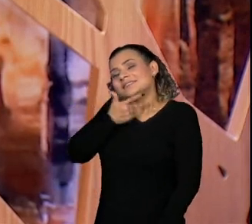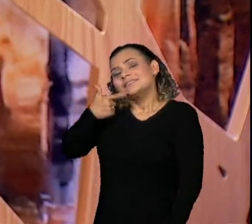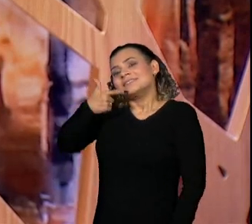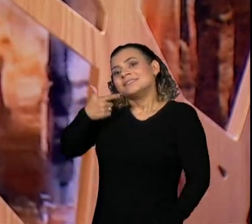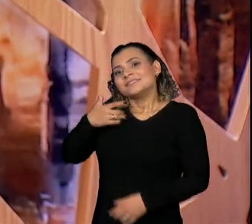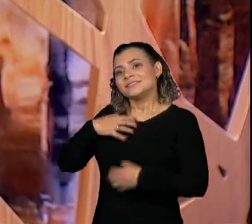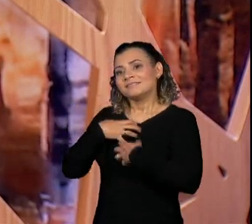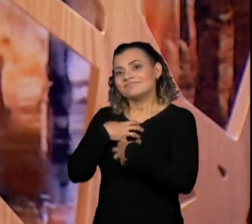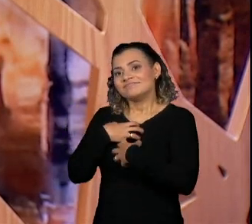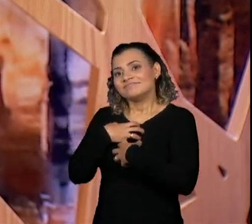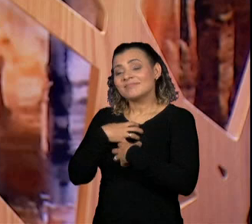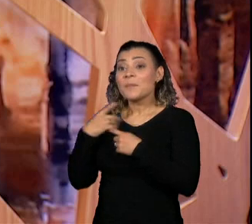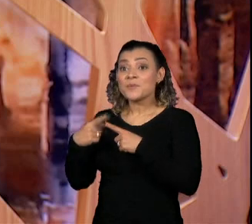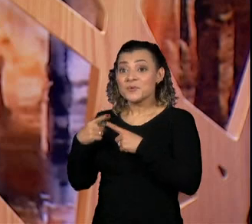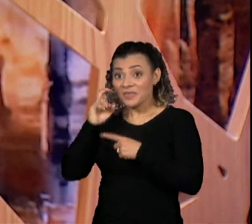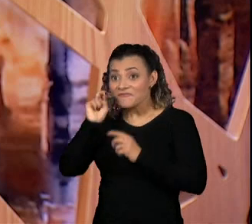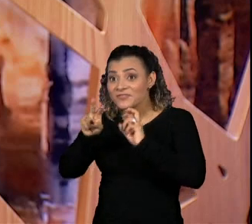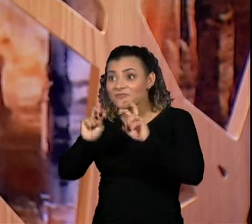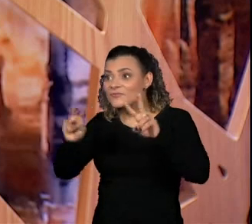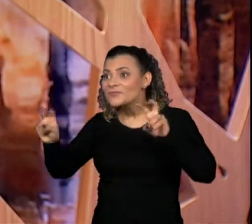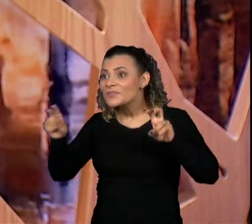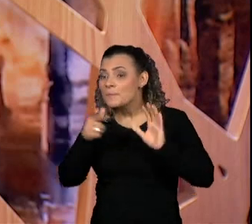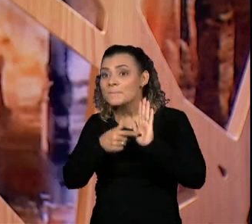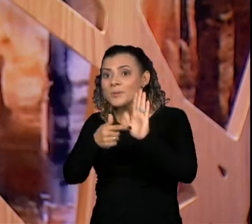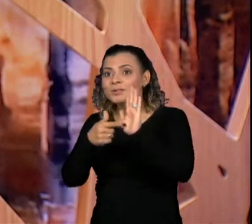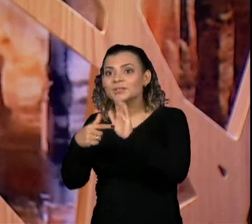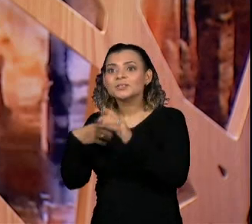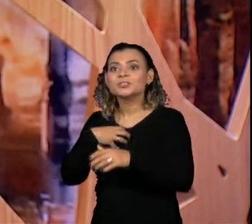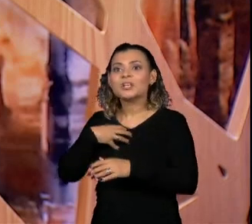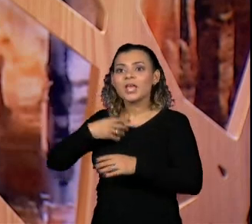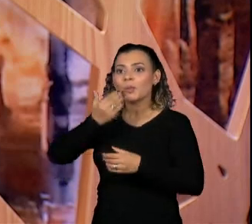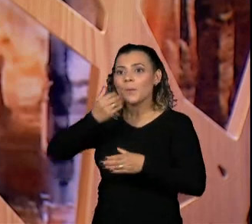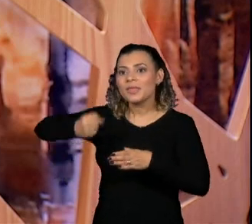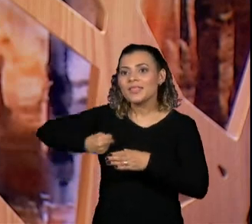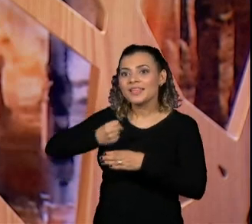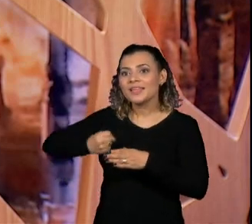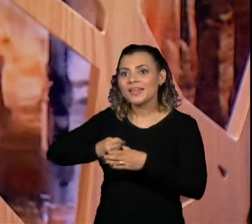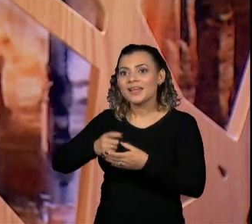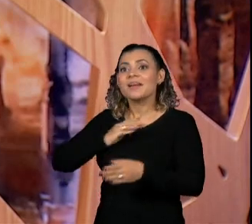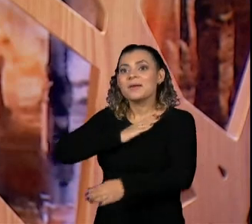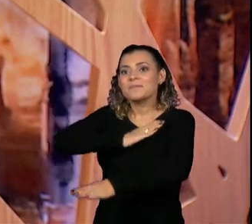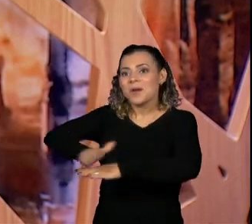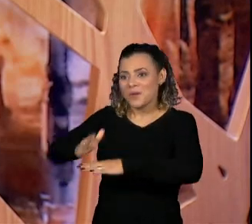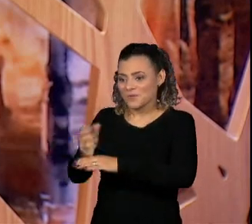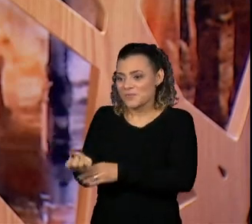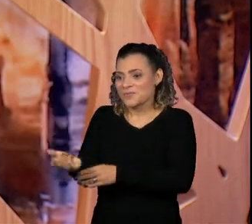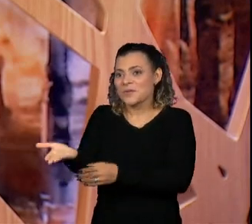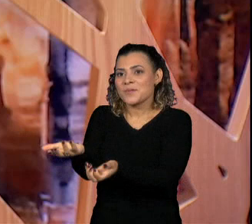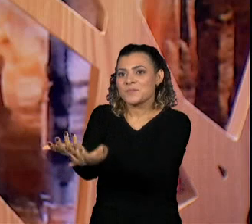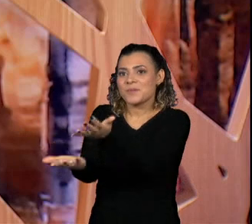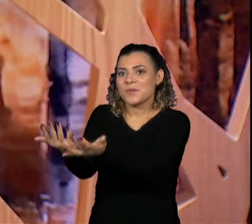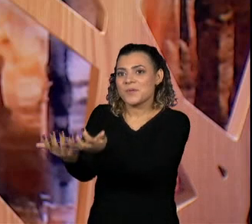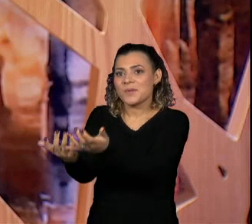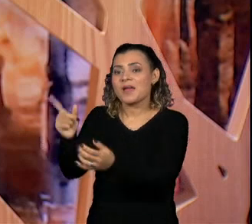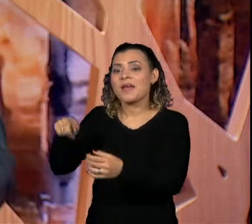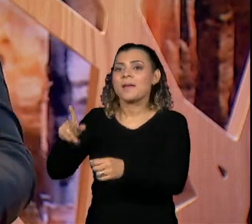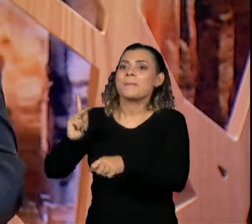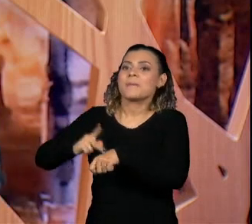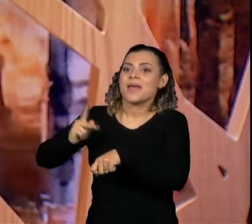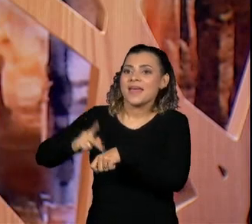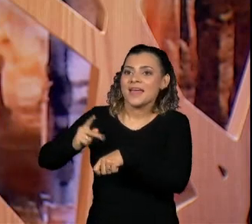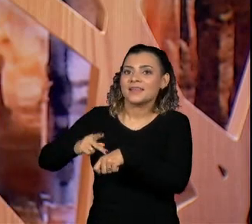logo de começo, as coisas que foram mostrando, principalmente o jeito de fazer comida, o fogão que ela estava contando, que era de pedra e que